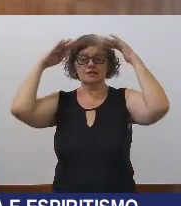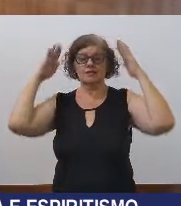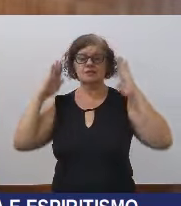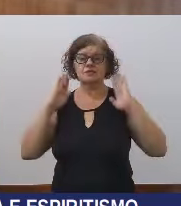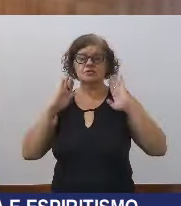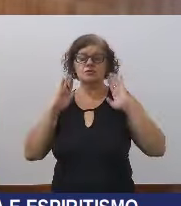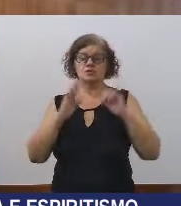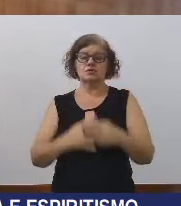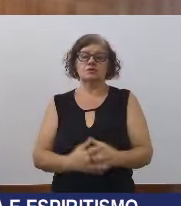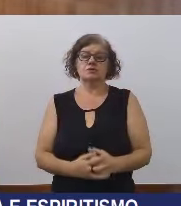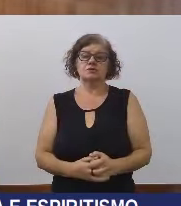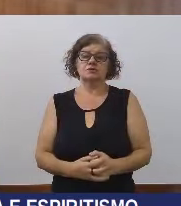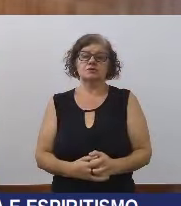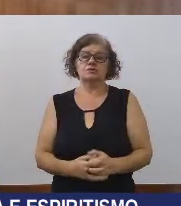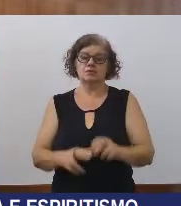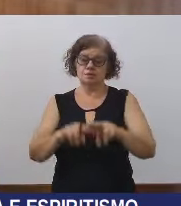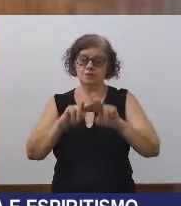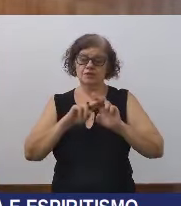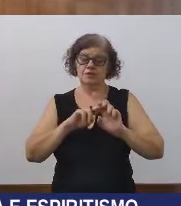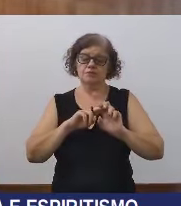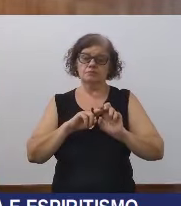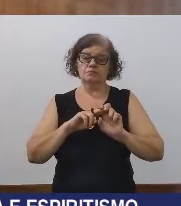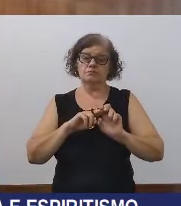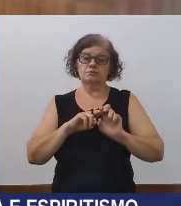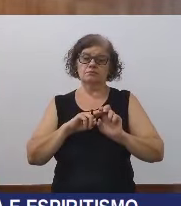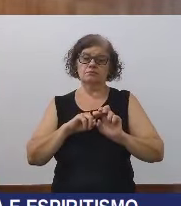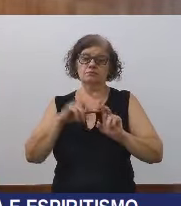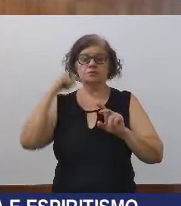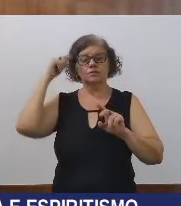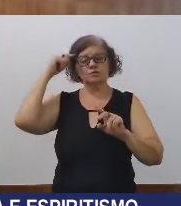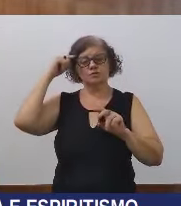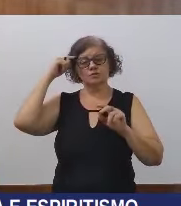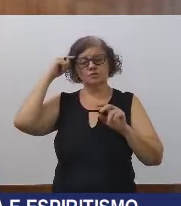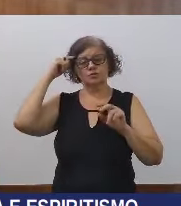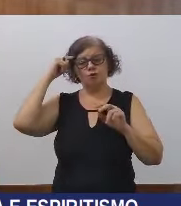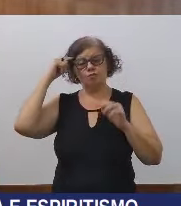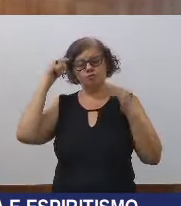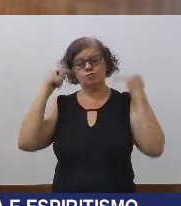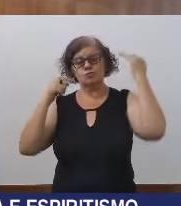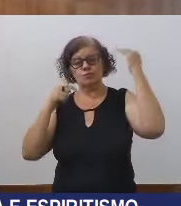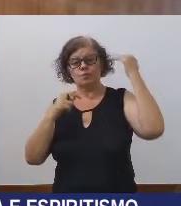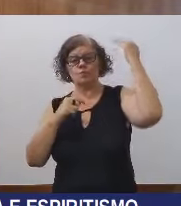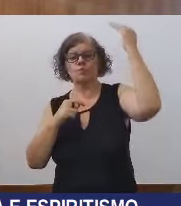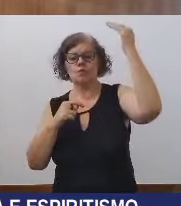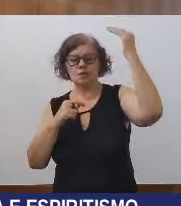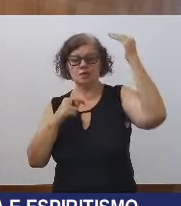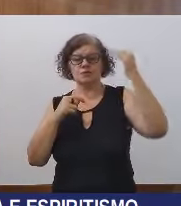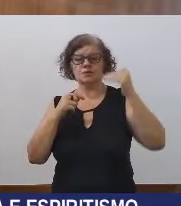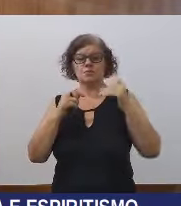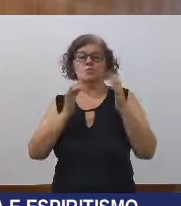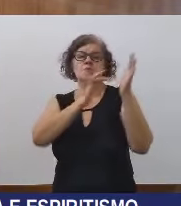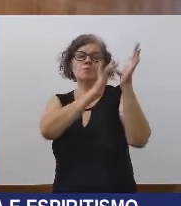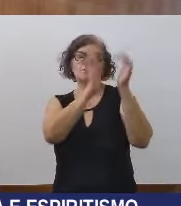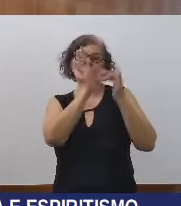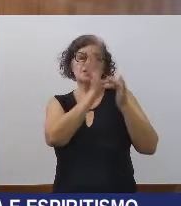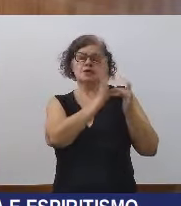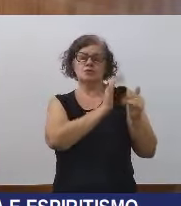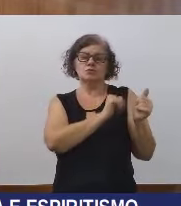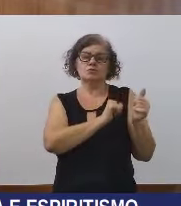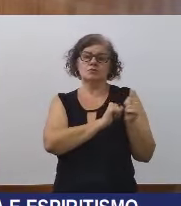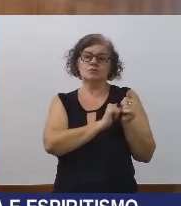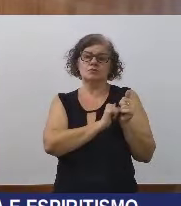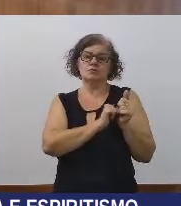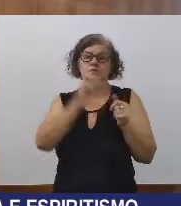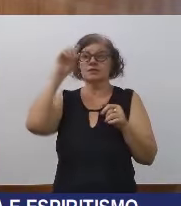de Joana. E para isso vamos elevando os nossos corações ao Mestre